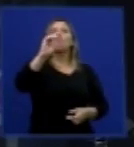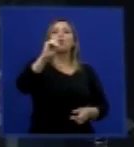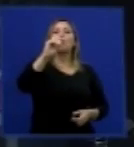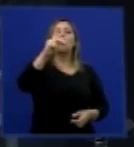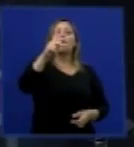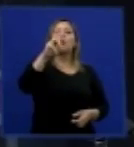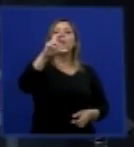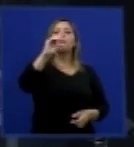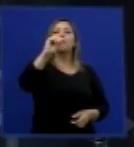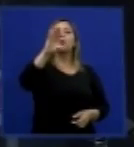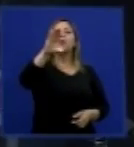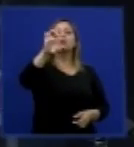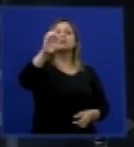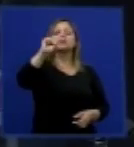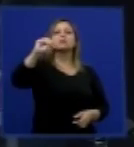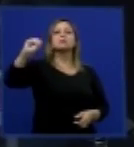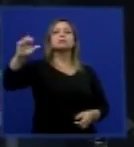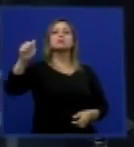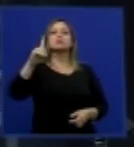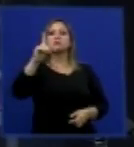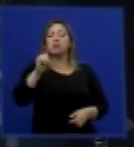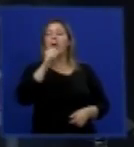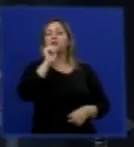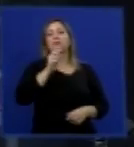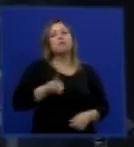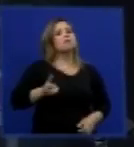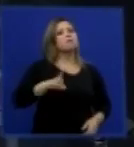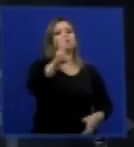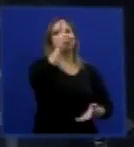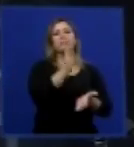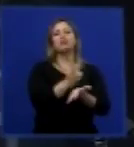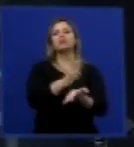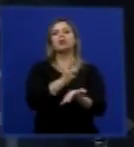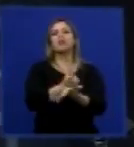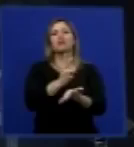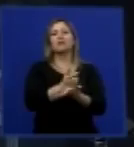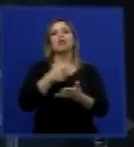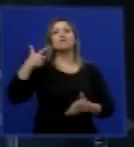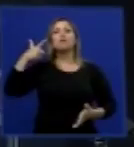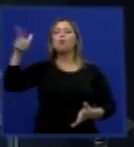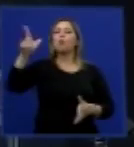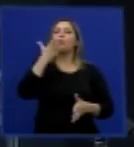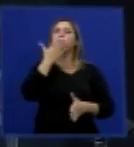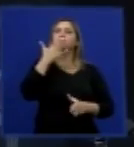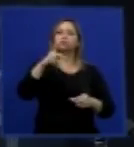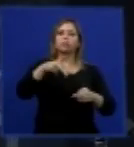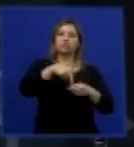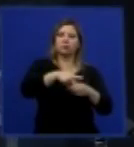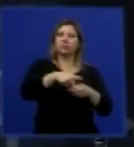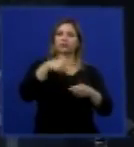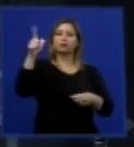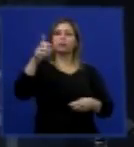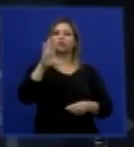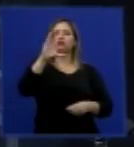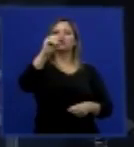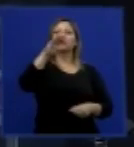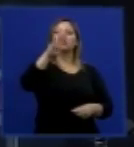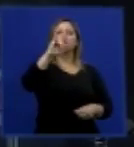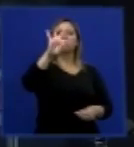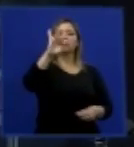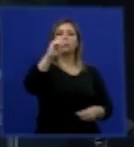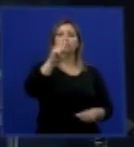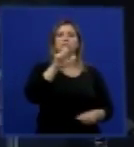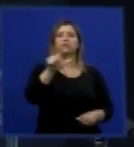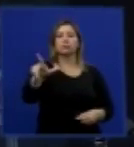coprocessador estarão funcionando da mesma forma e queimando outro tipo de combustível né